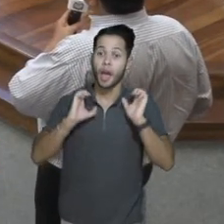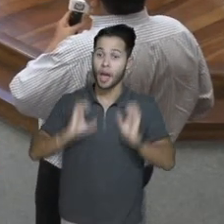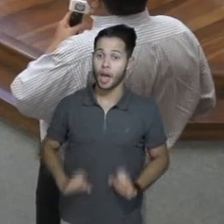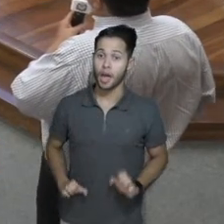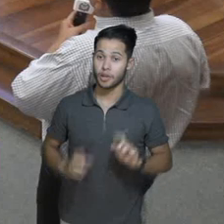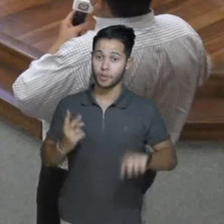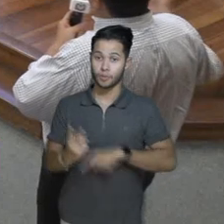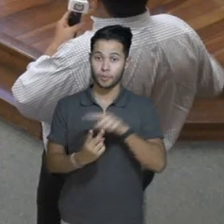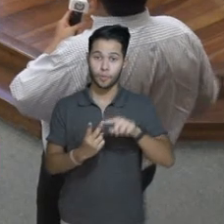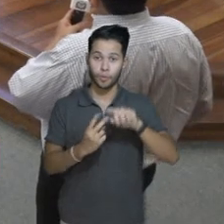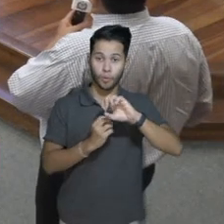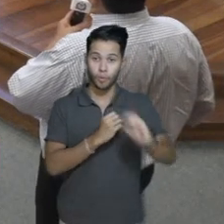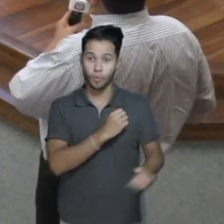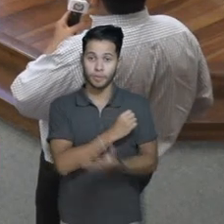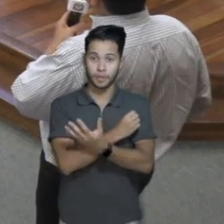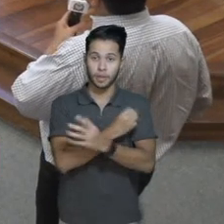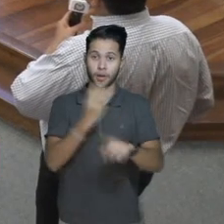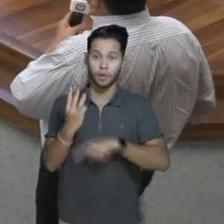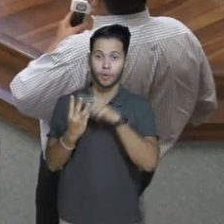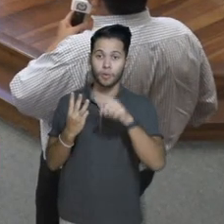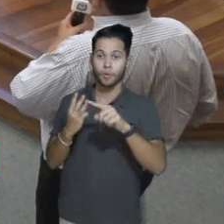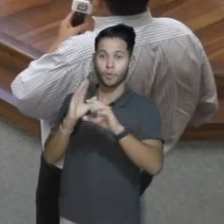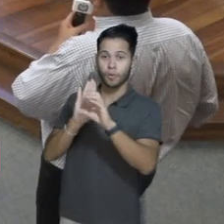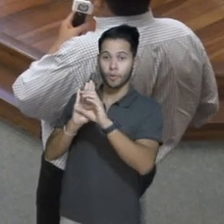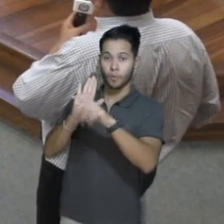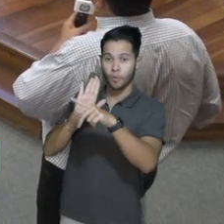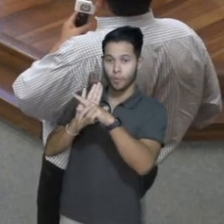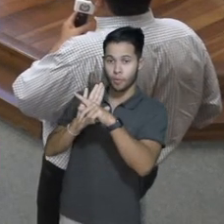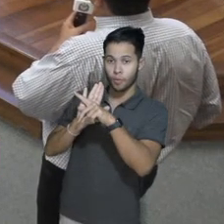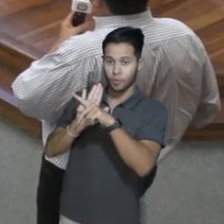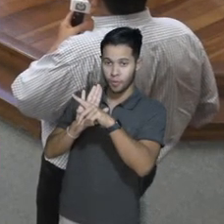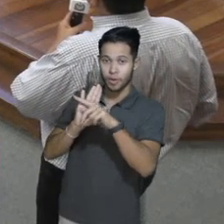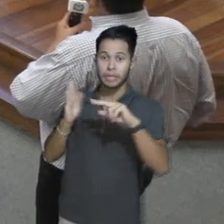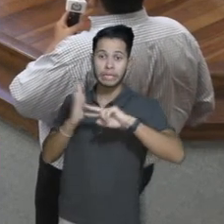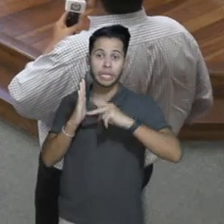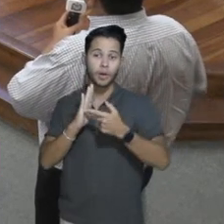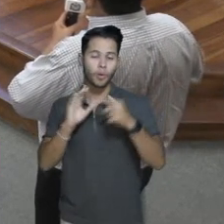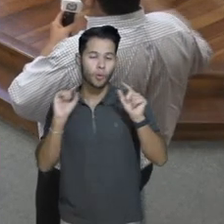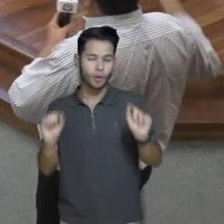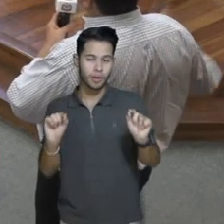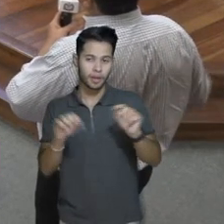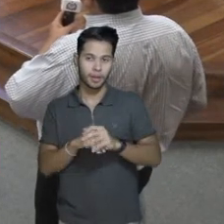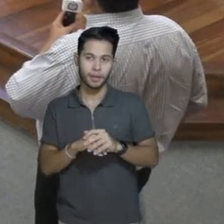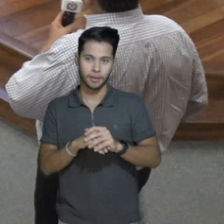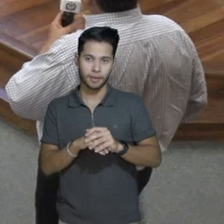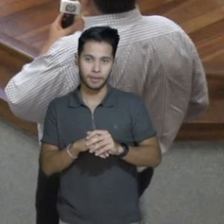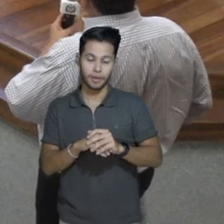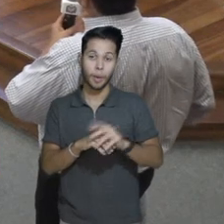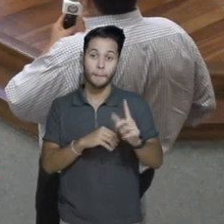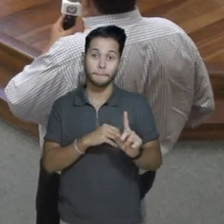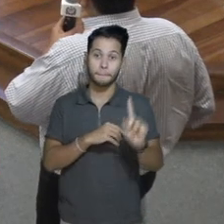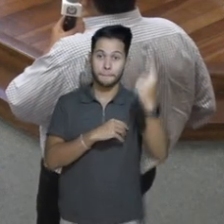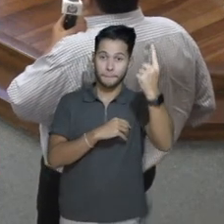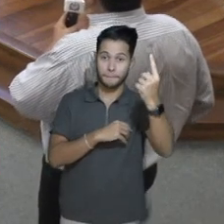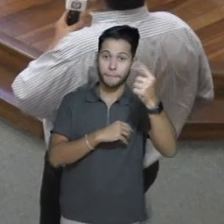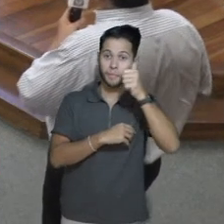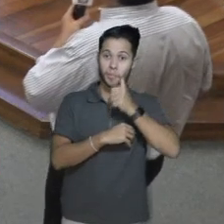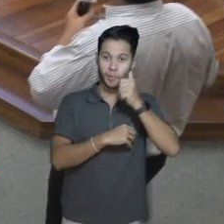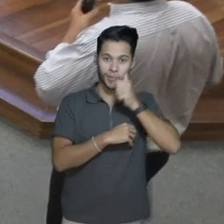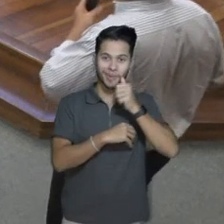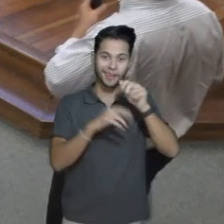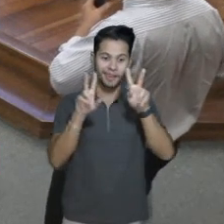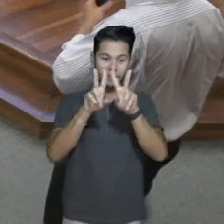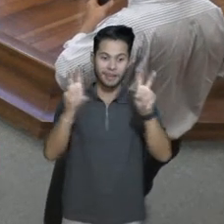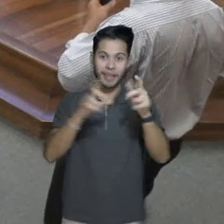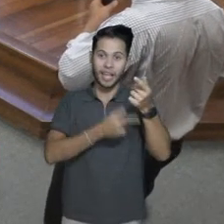compliance como eu falei as nossas meninas dos olhos elinor ostron primeira mulher prêmio nóbel de Economia com a